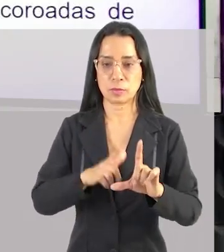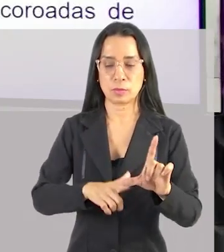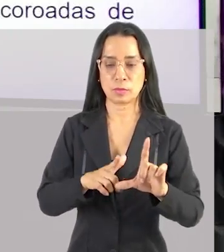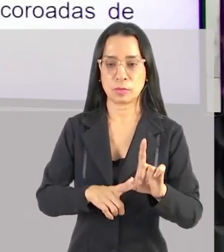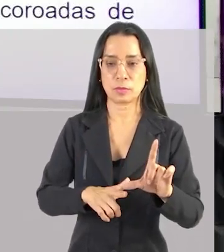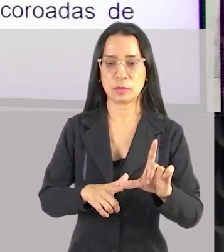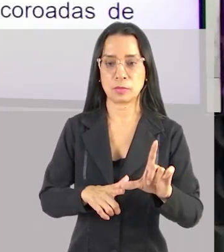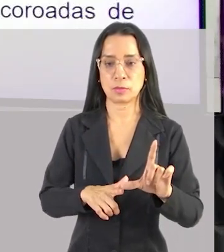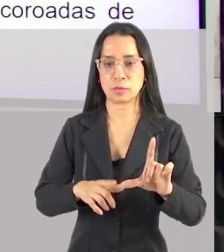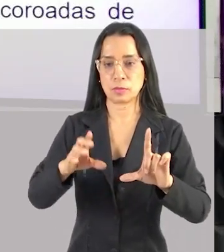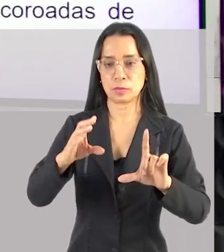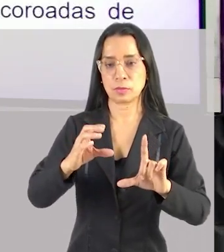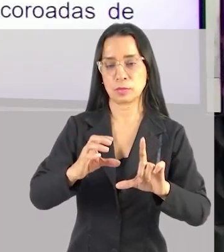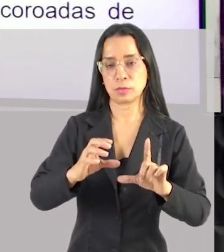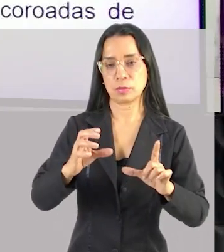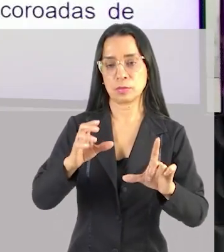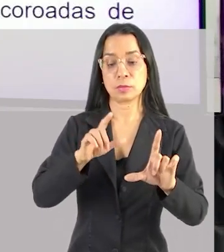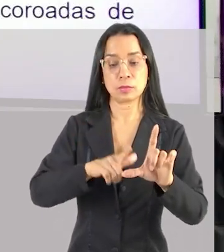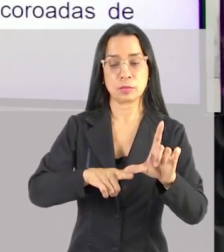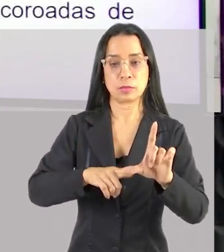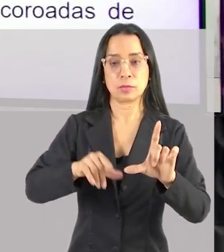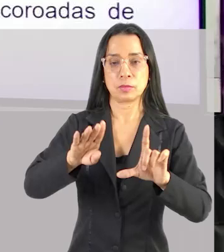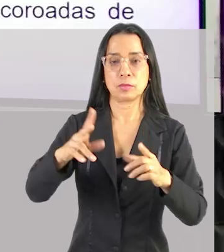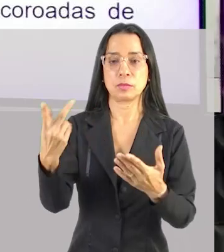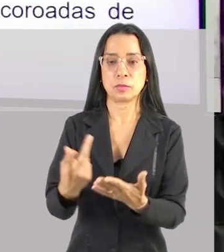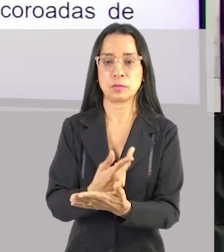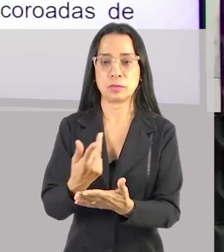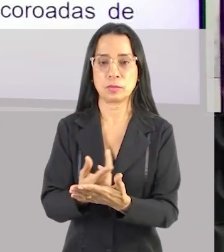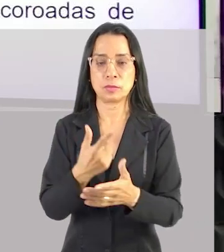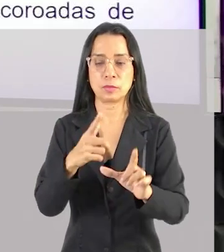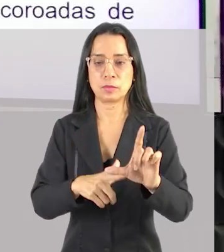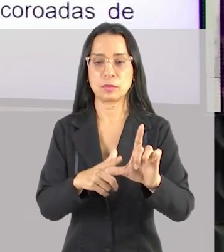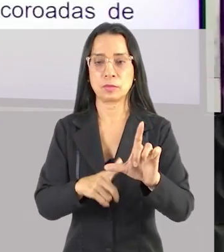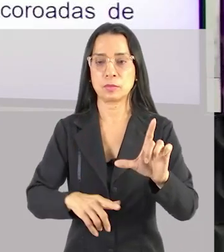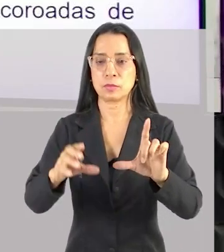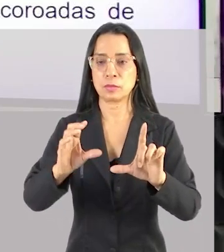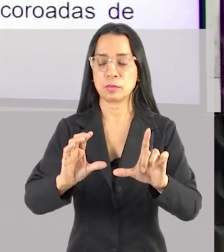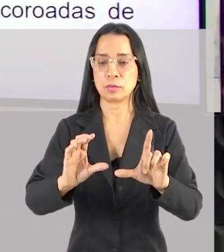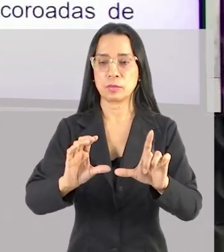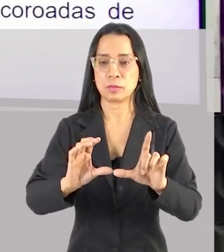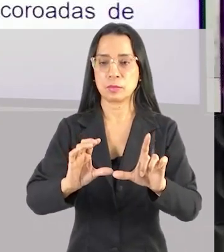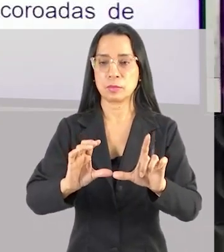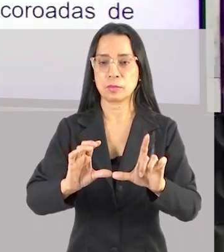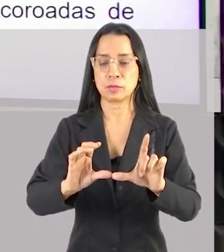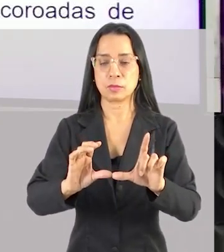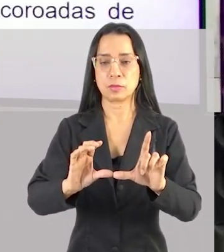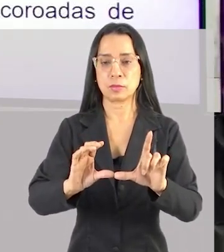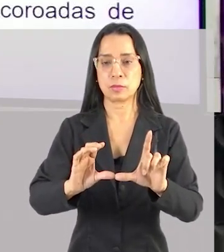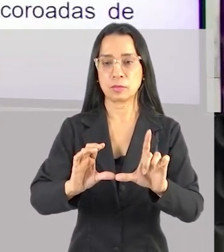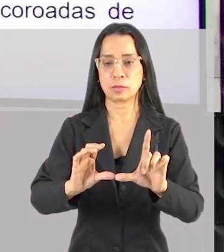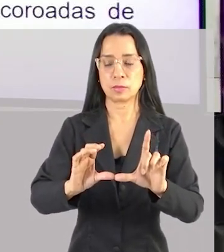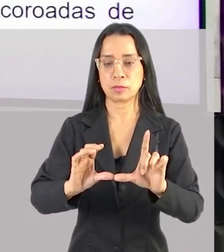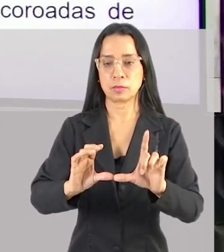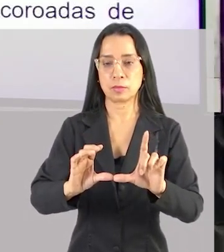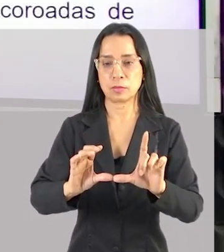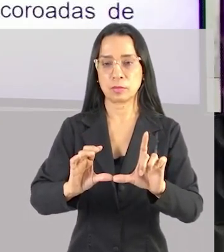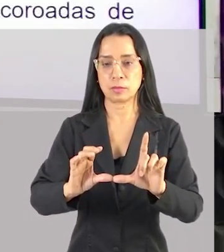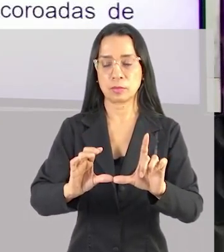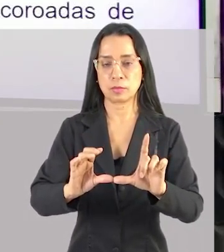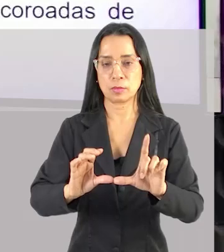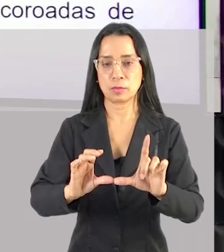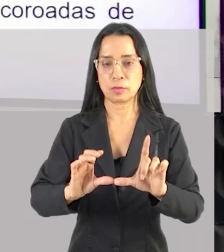Letra B a gente pode descartar. Letra C. Concordância das ações humanas aos preceitos emanados